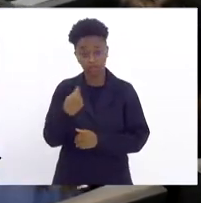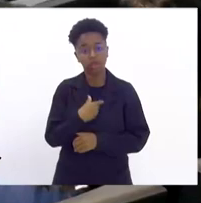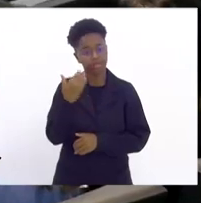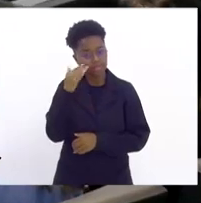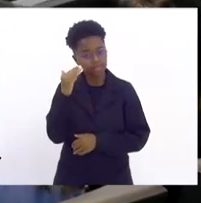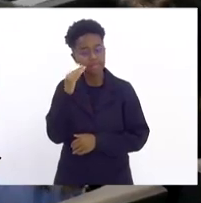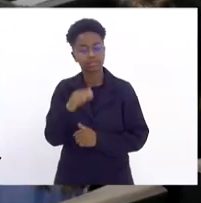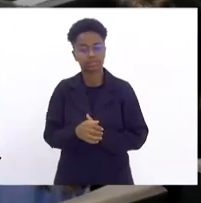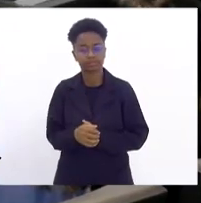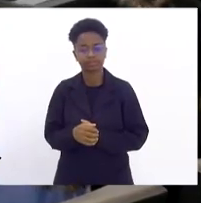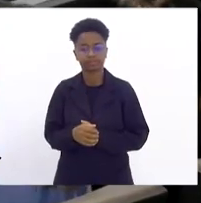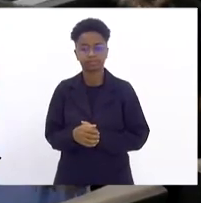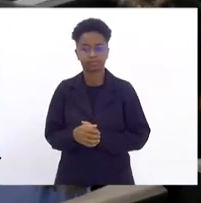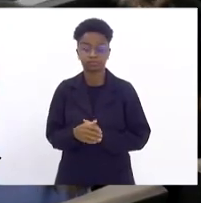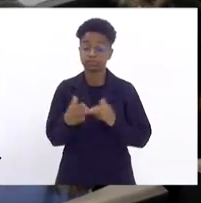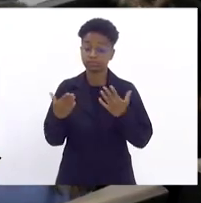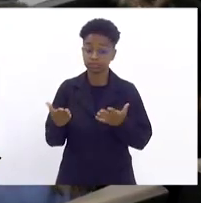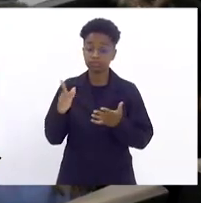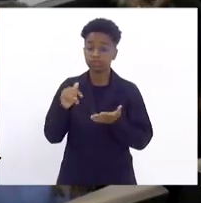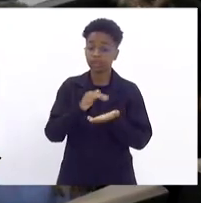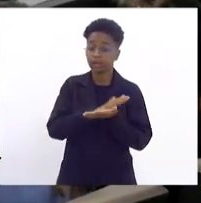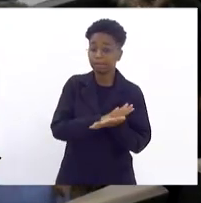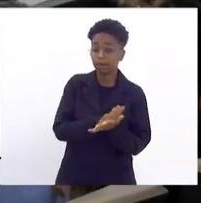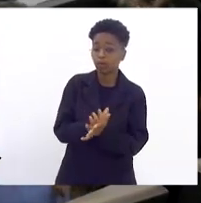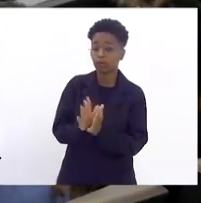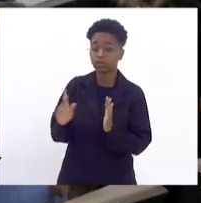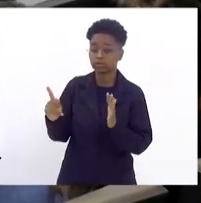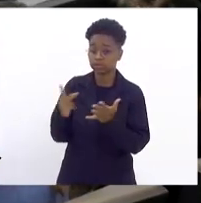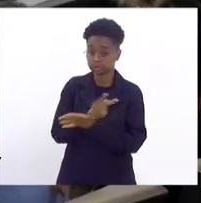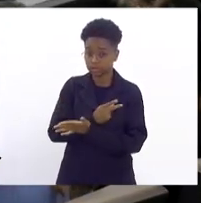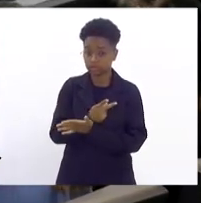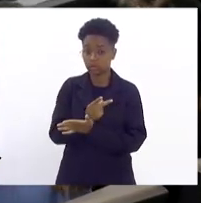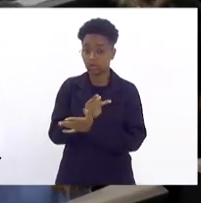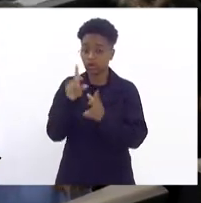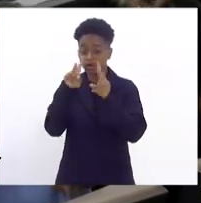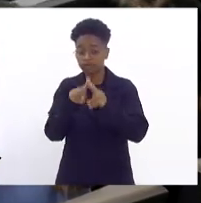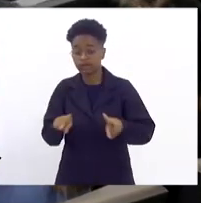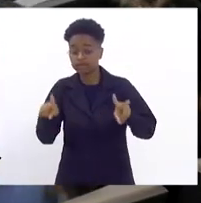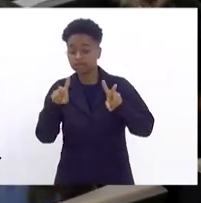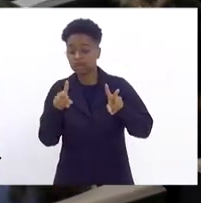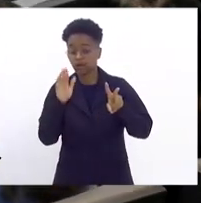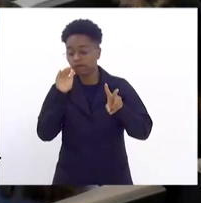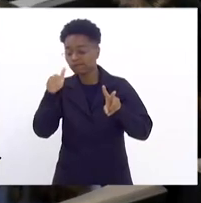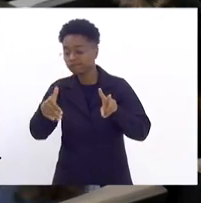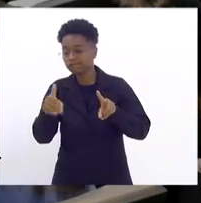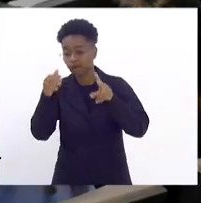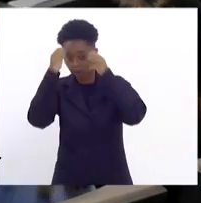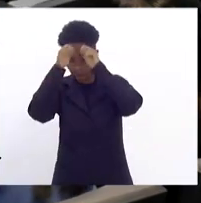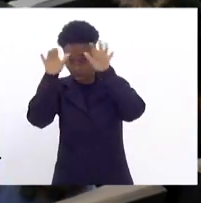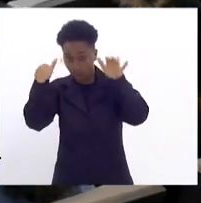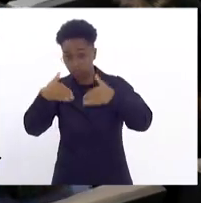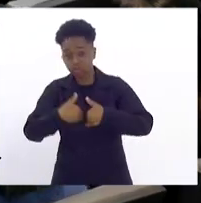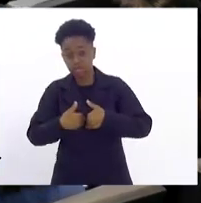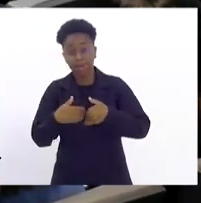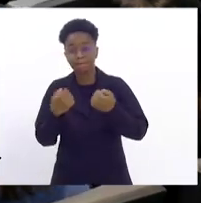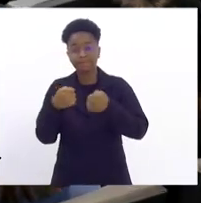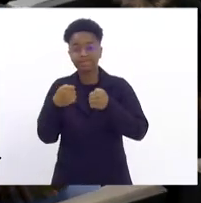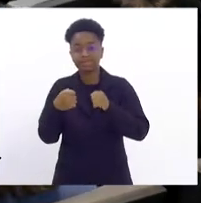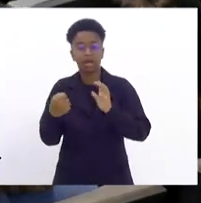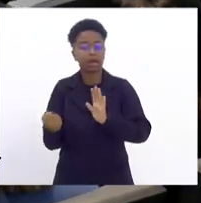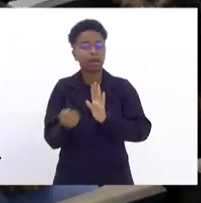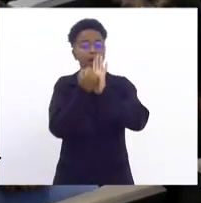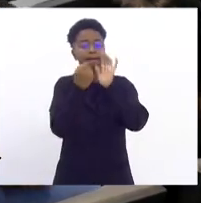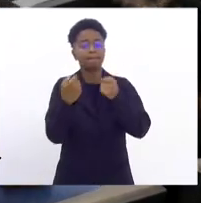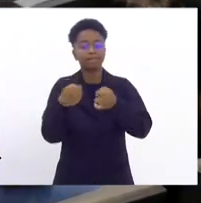E aí é esse preconceito que existe nessa visão do autismo que autismo tem que ter um estereótipo